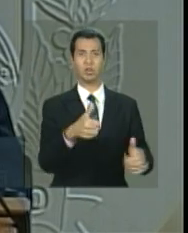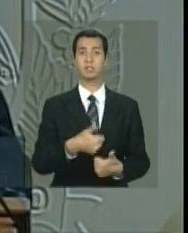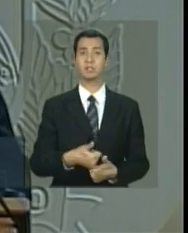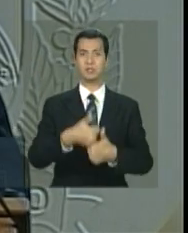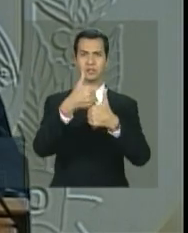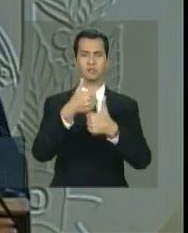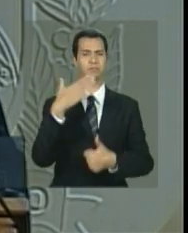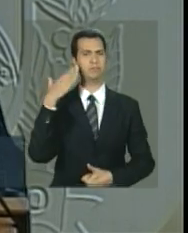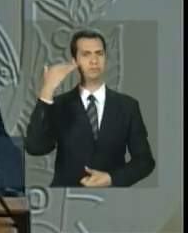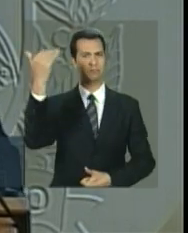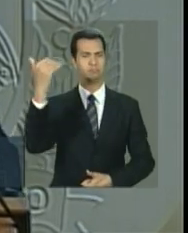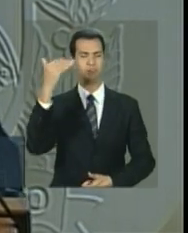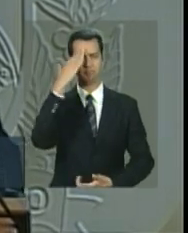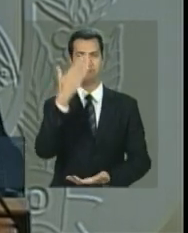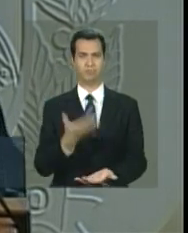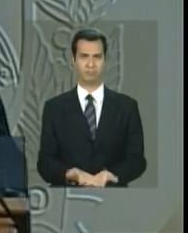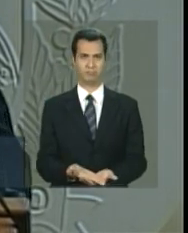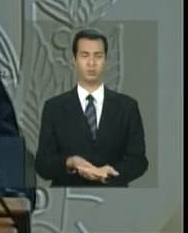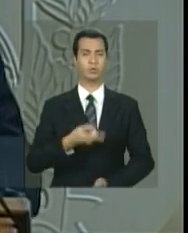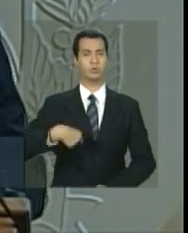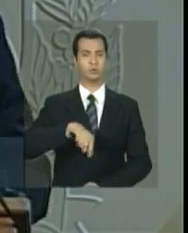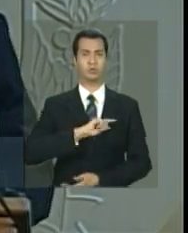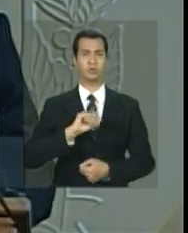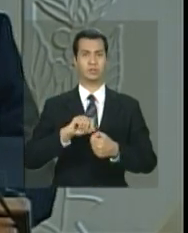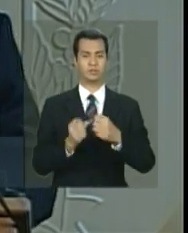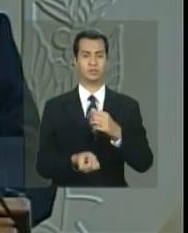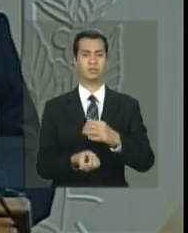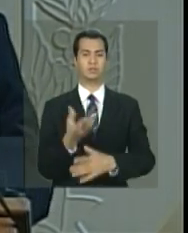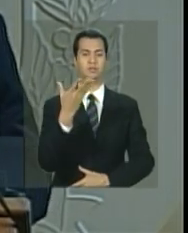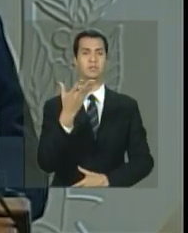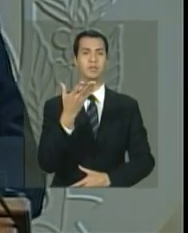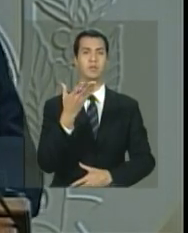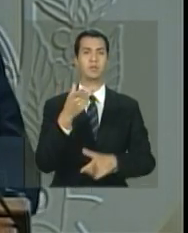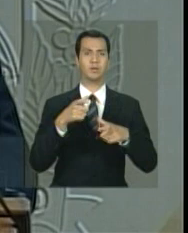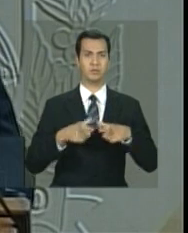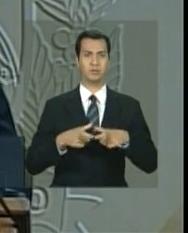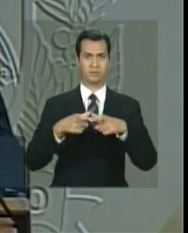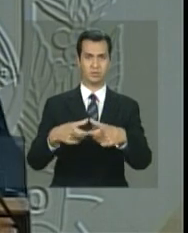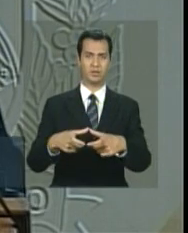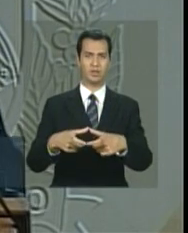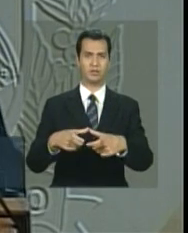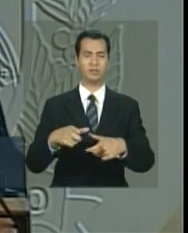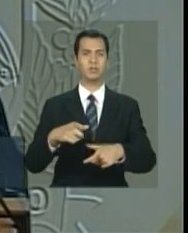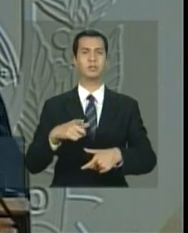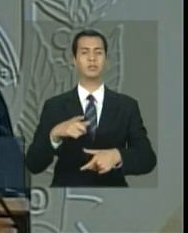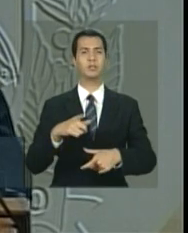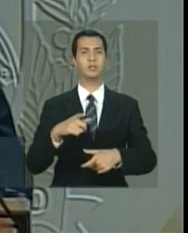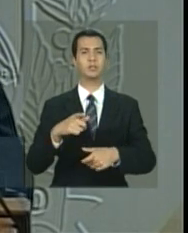reconhecidos. Criamos a medalha 25 de janeiro, em dezembro de